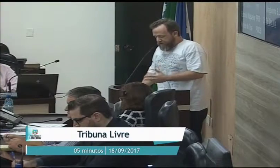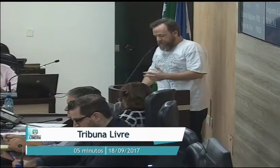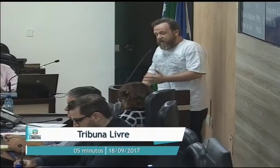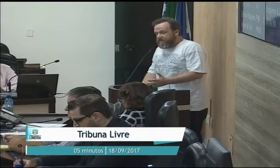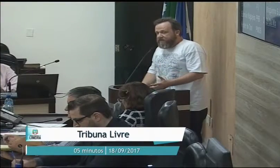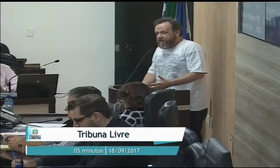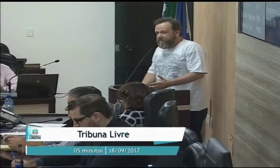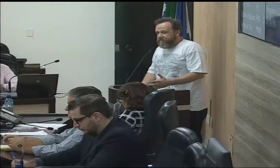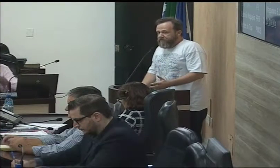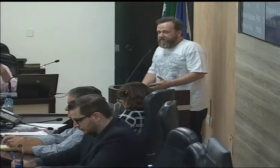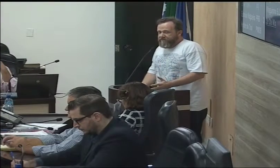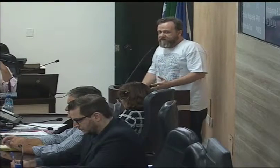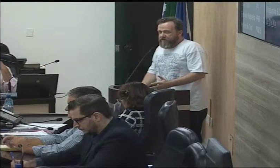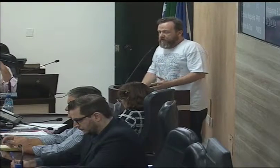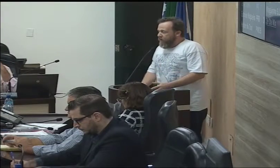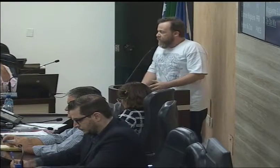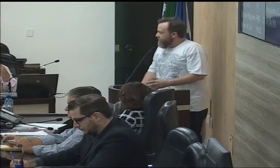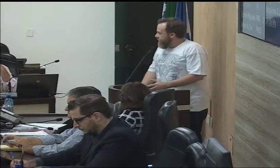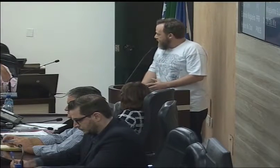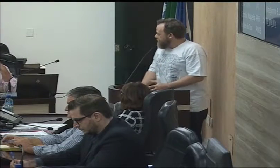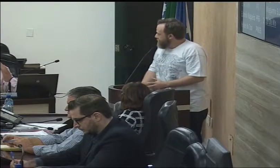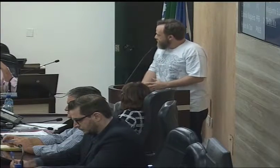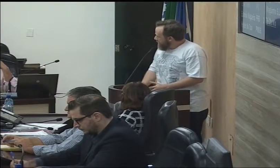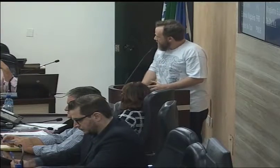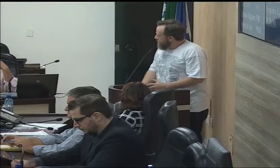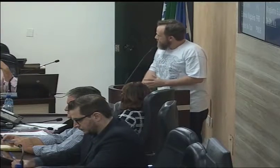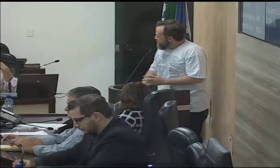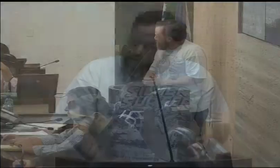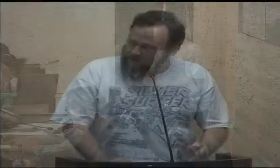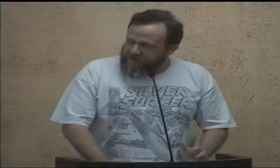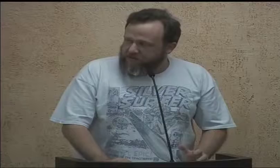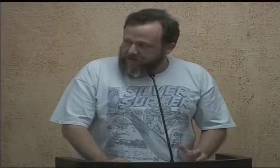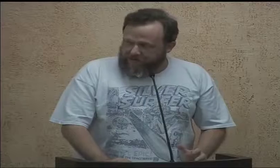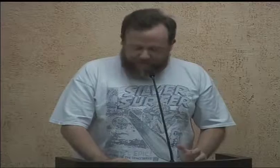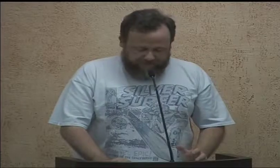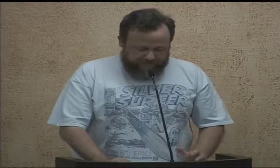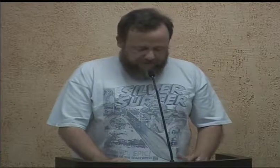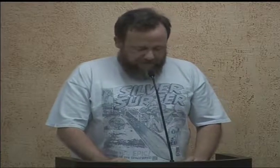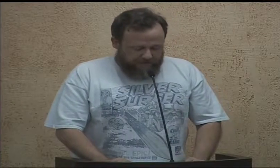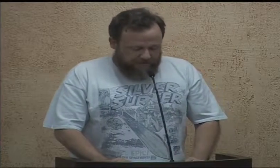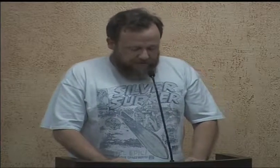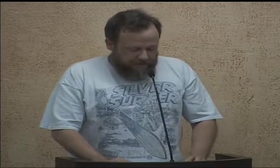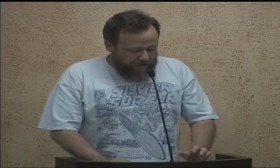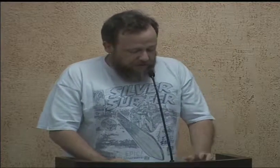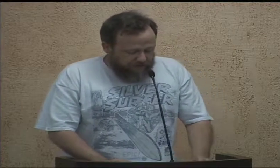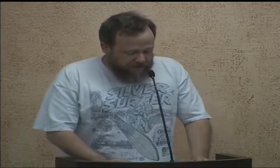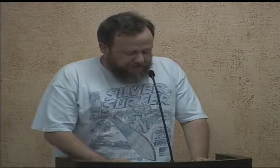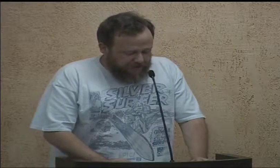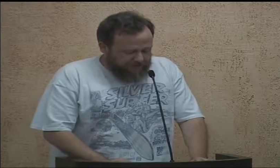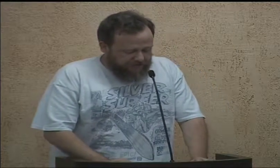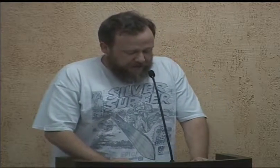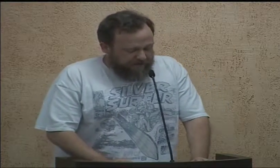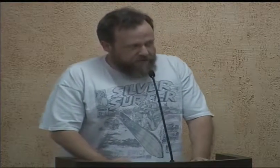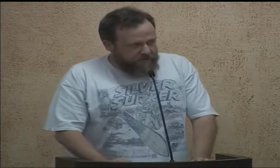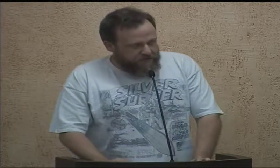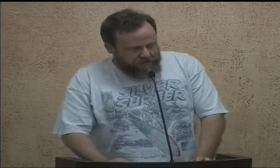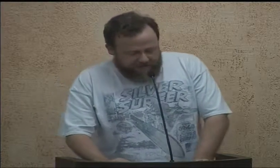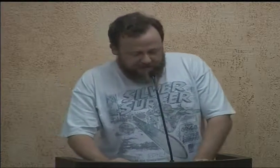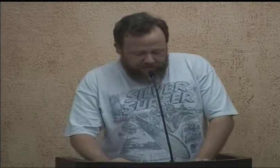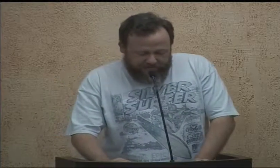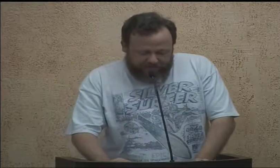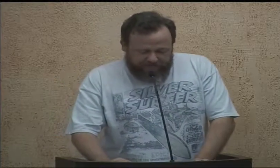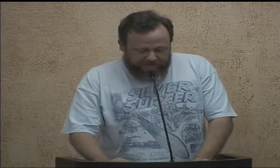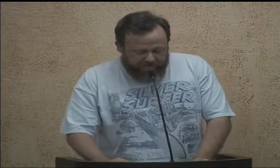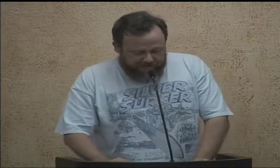atualmente é um dos que mais cresce no Brasil, o mercado editorial de histórias em quadrinhos. Atualmente temos vários